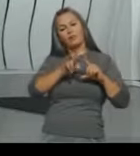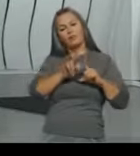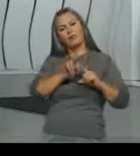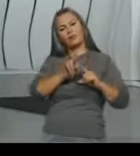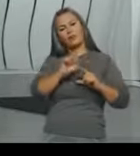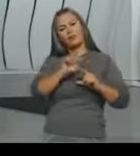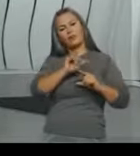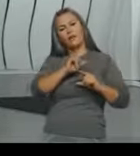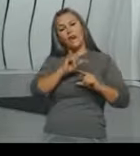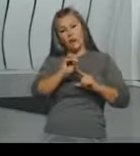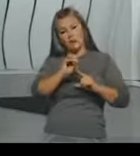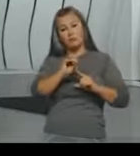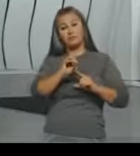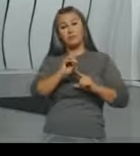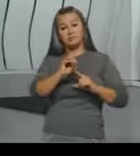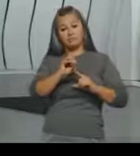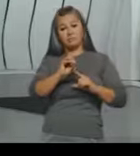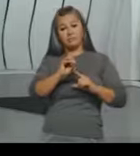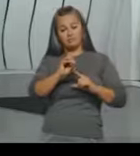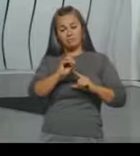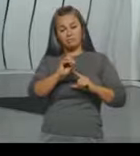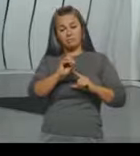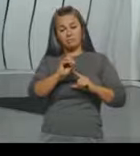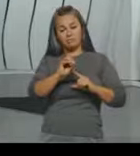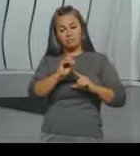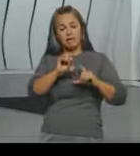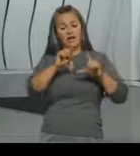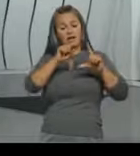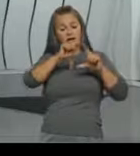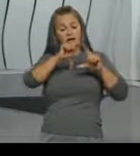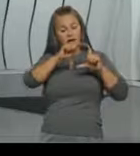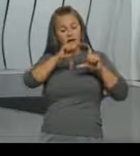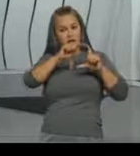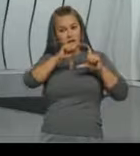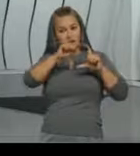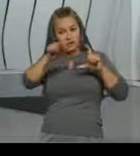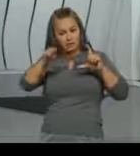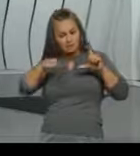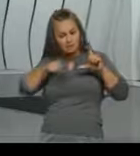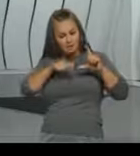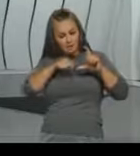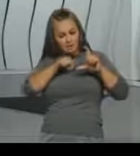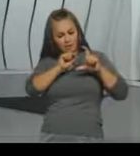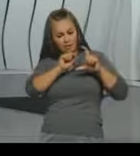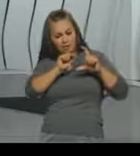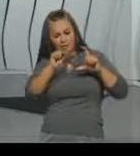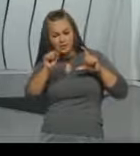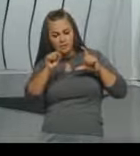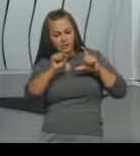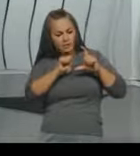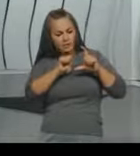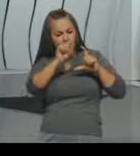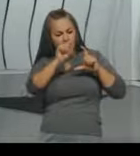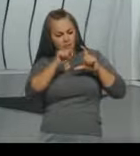uma reta que está ligada ao centro da circunferência até a sua borda,